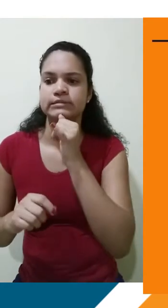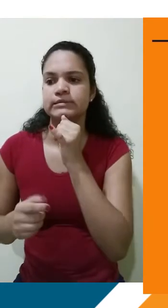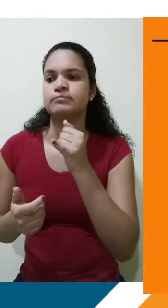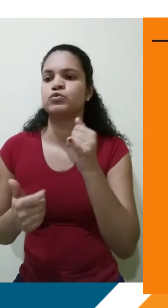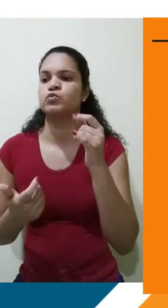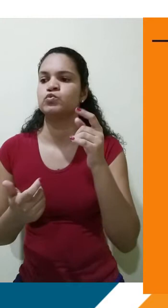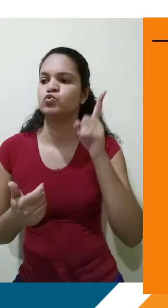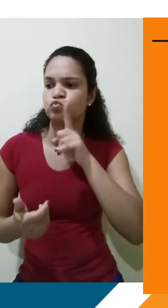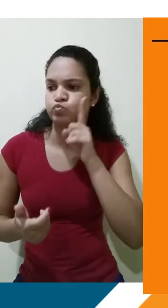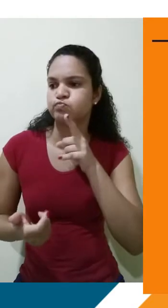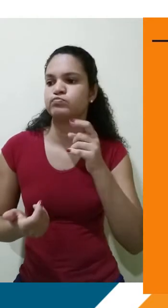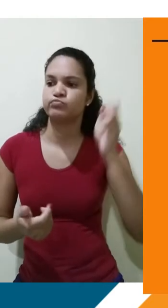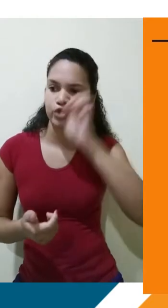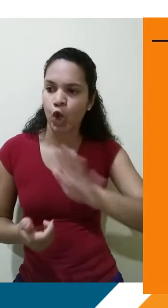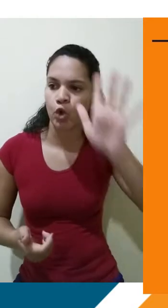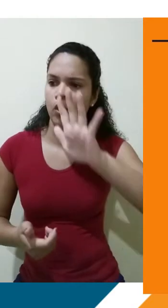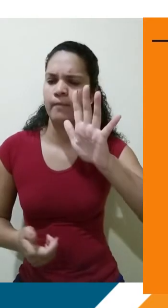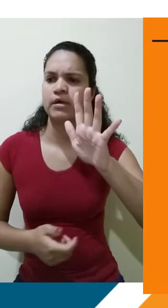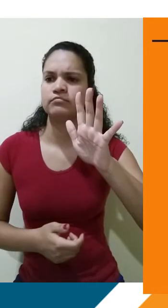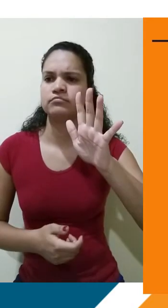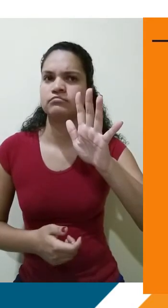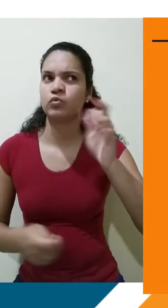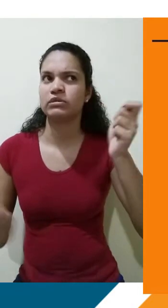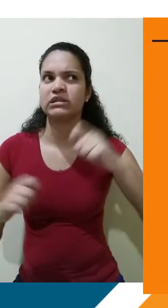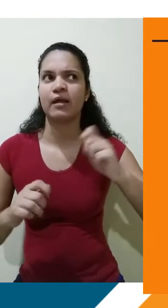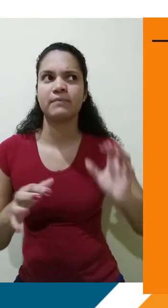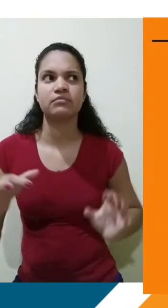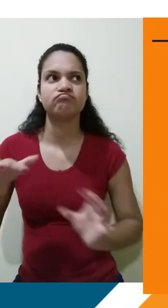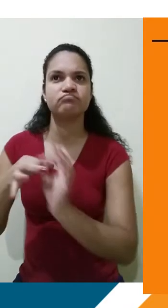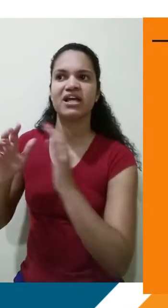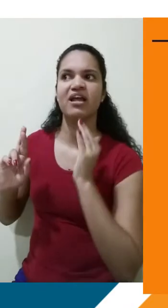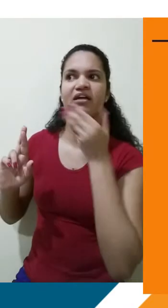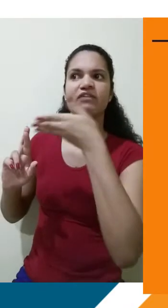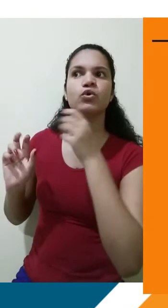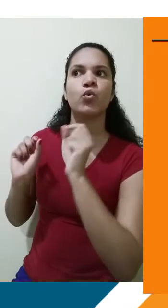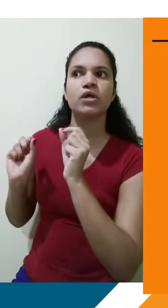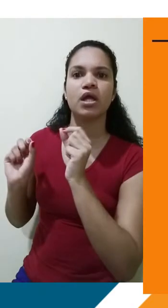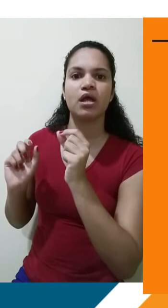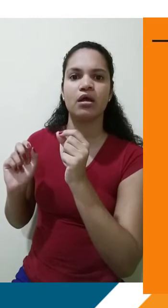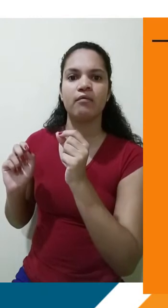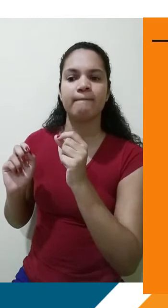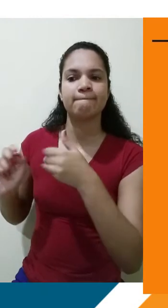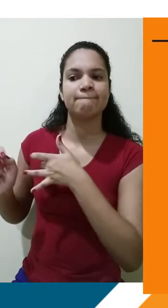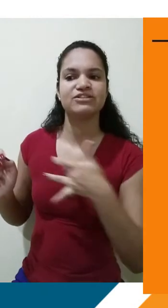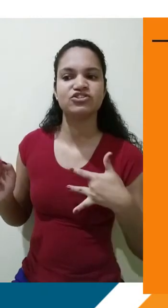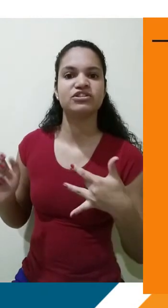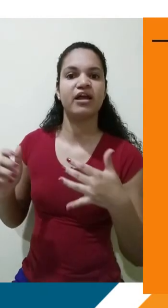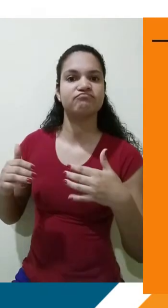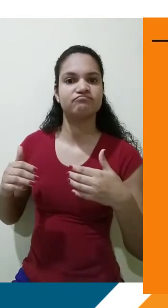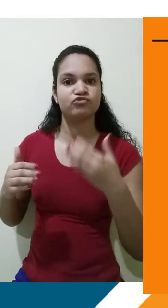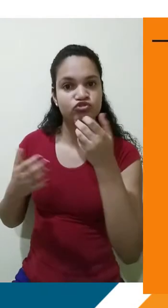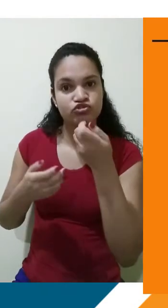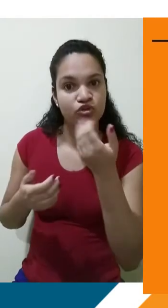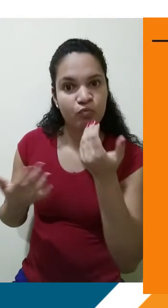referência ali ao Ministério da Agricultura, sem ele, essa frase parece estar incompleta, parece que falta alguma coisa. A gente poderia dizer, por